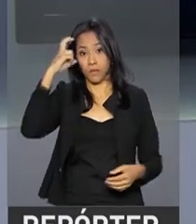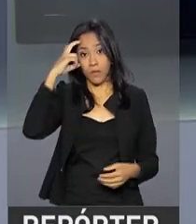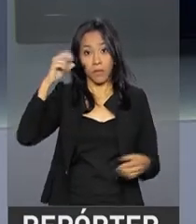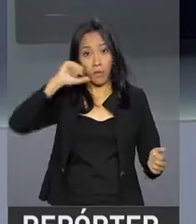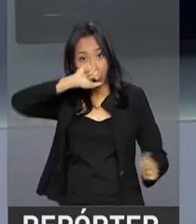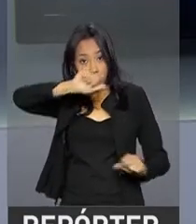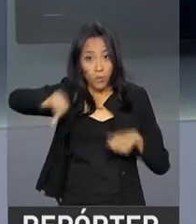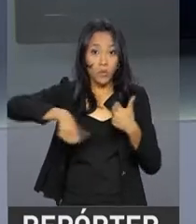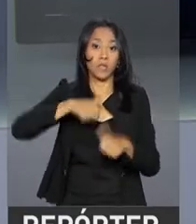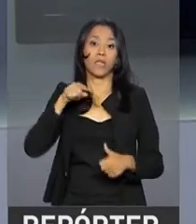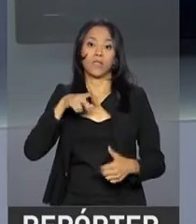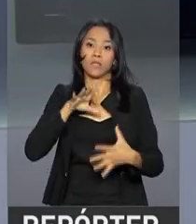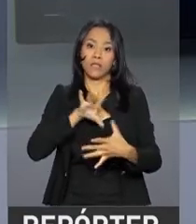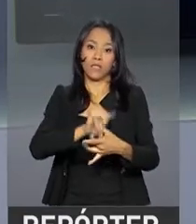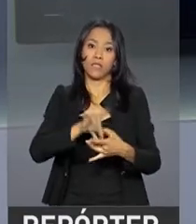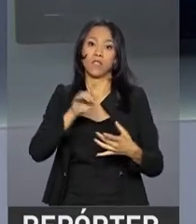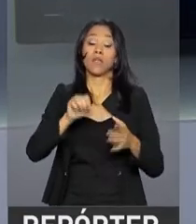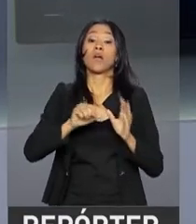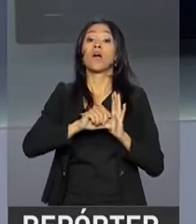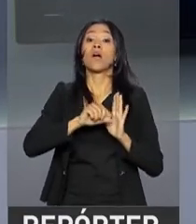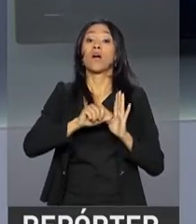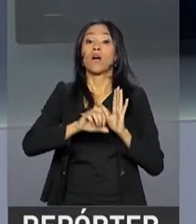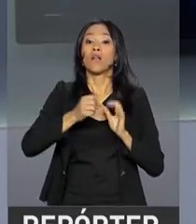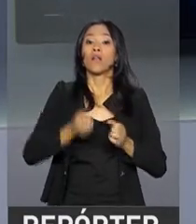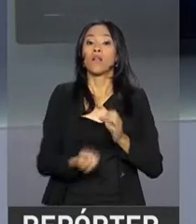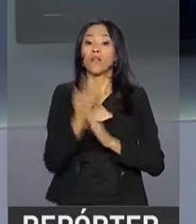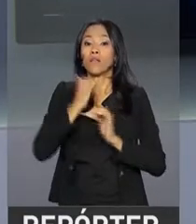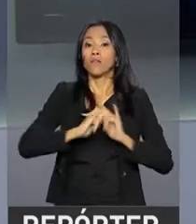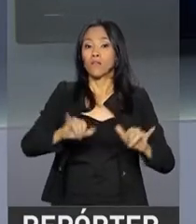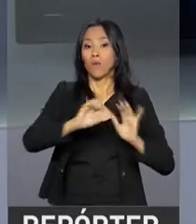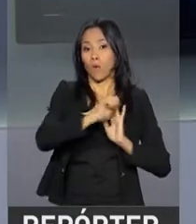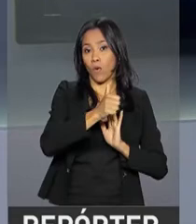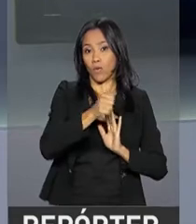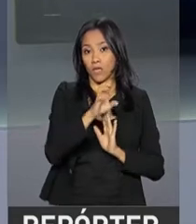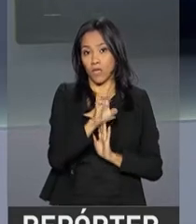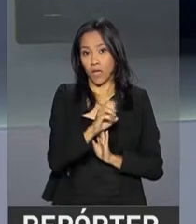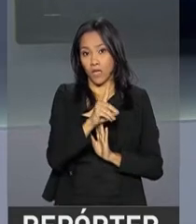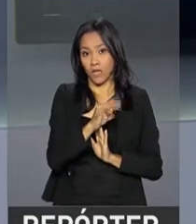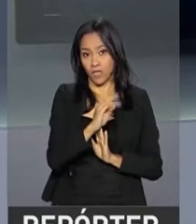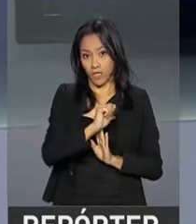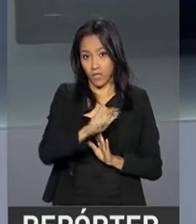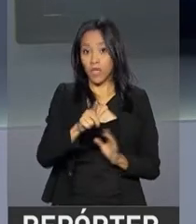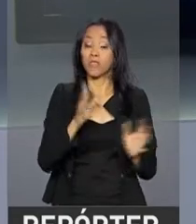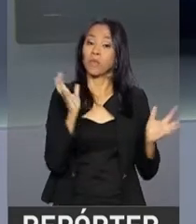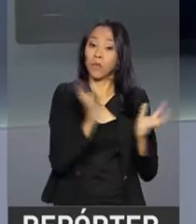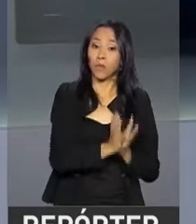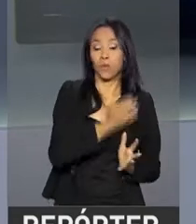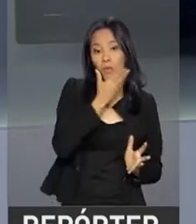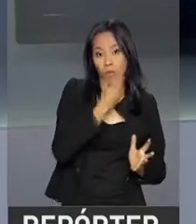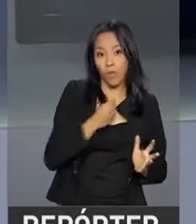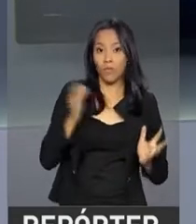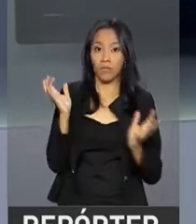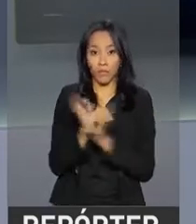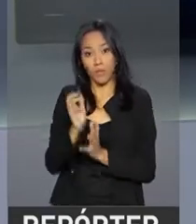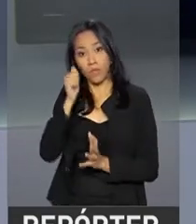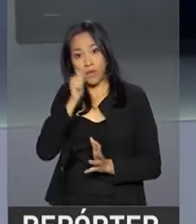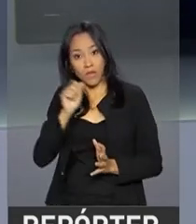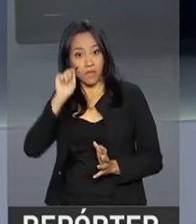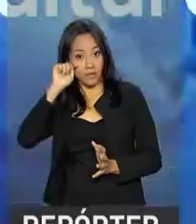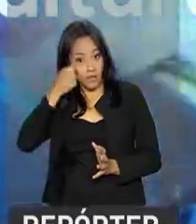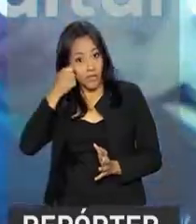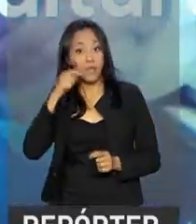um conjunto de 11 editais e todos eles possuem cotas para mulheres negros e também para cineastas iniciantes